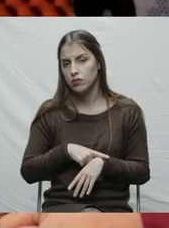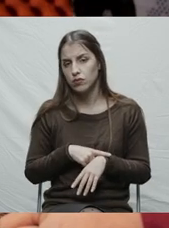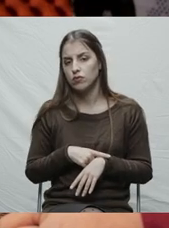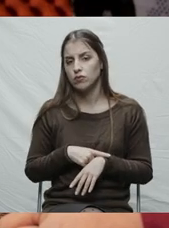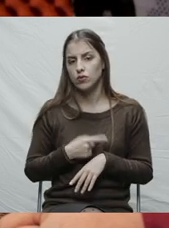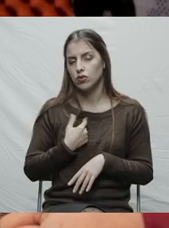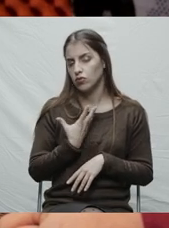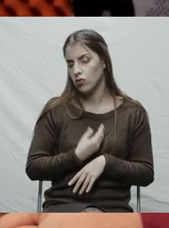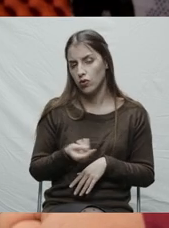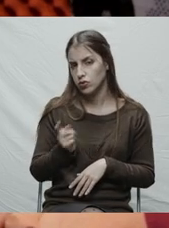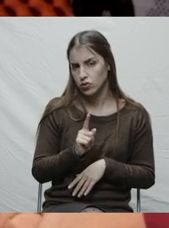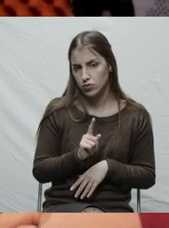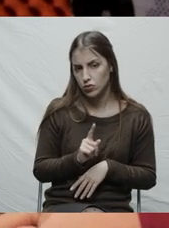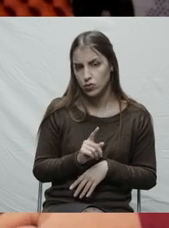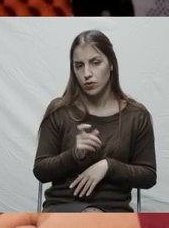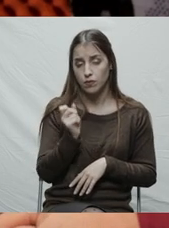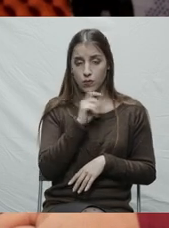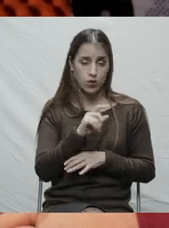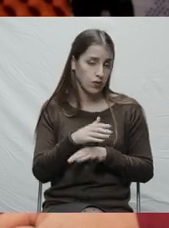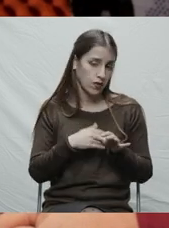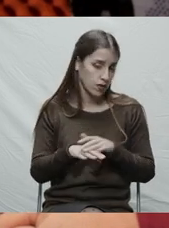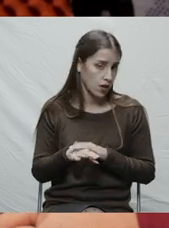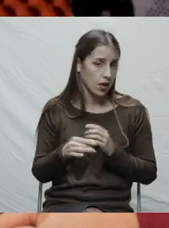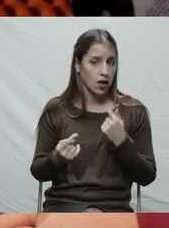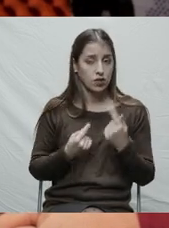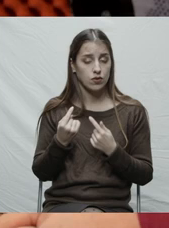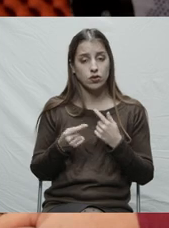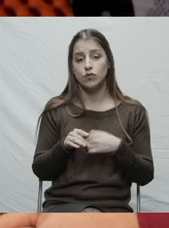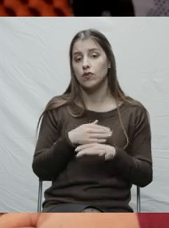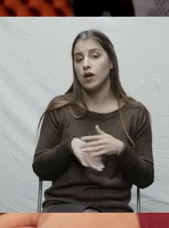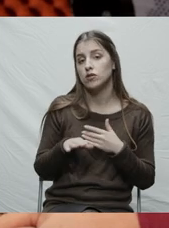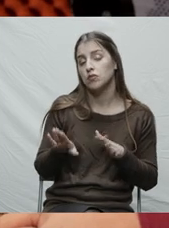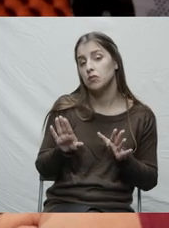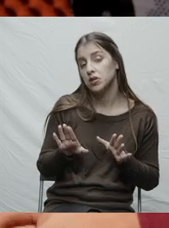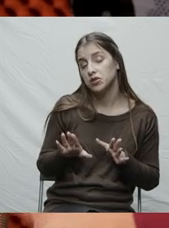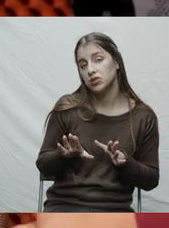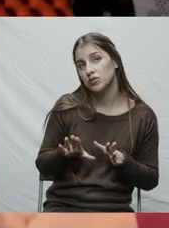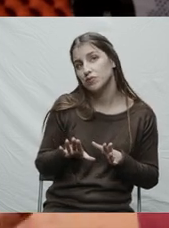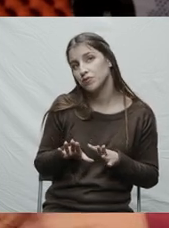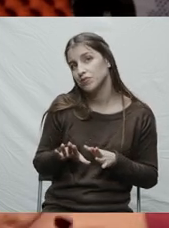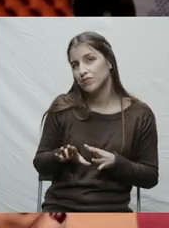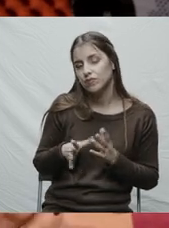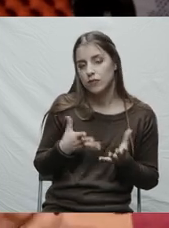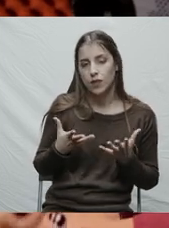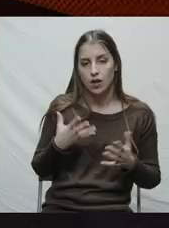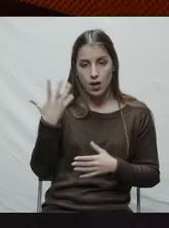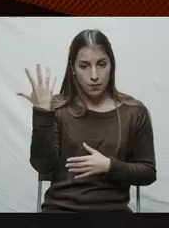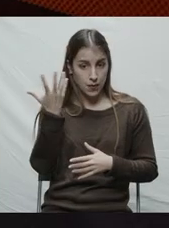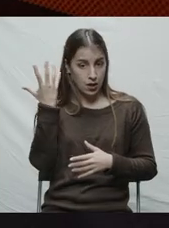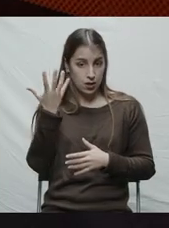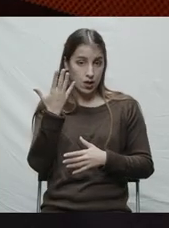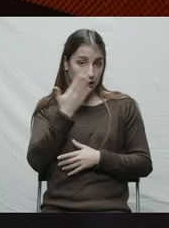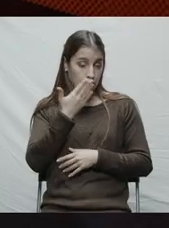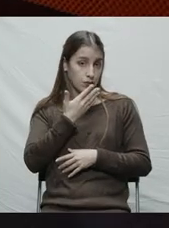lado, posso fazê-lo, habitualmente faço, mas não é. E por outro lado, o ambiente de